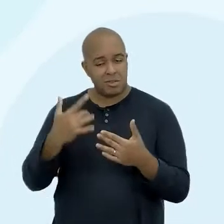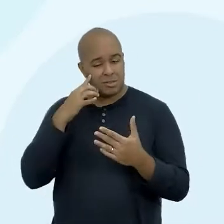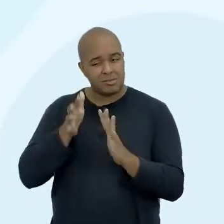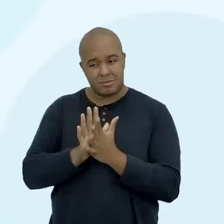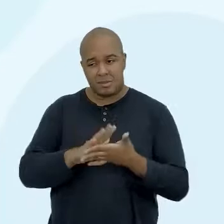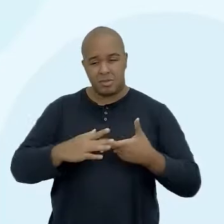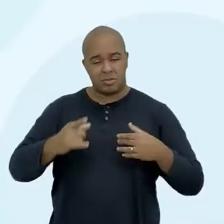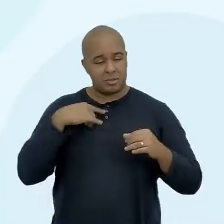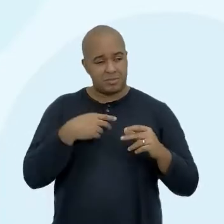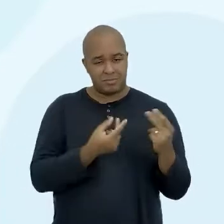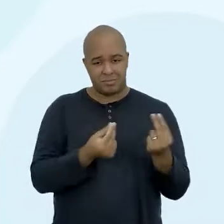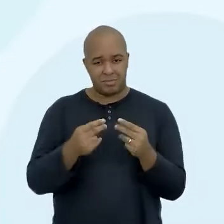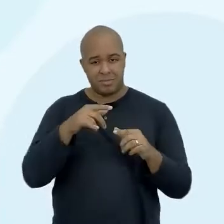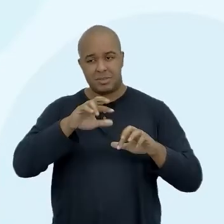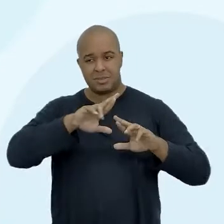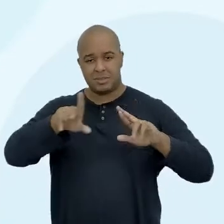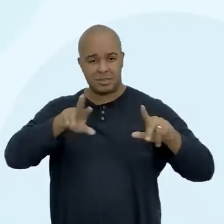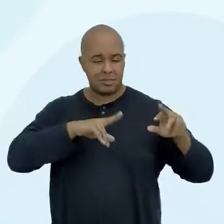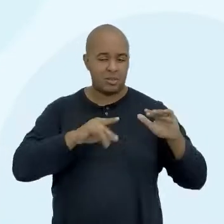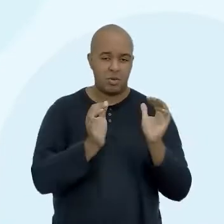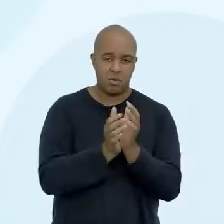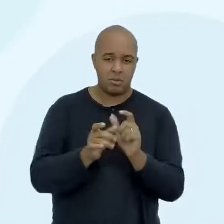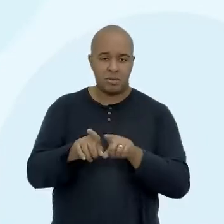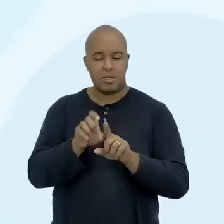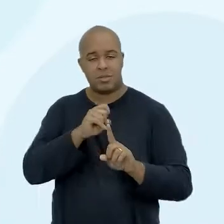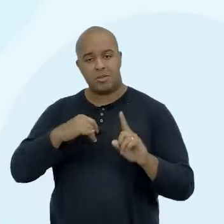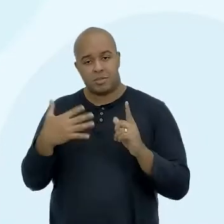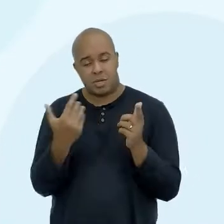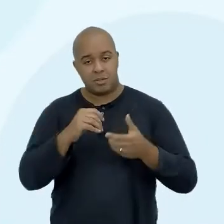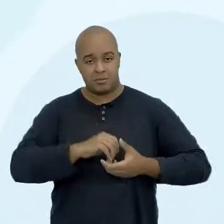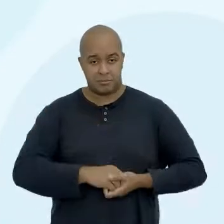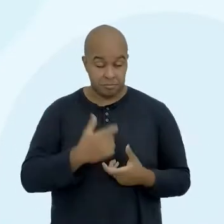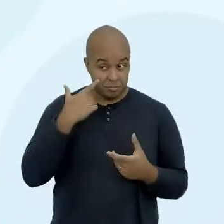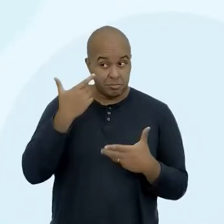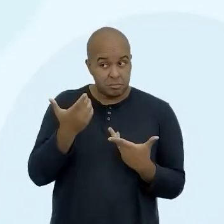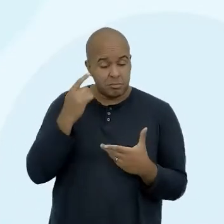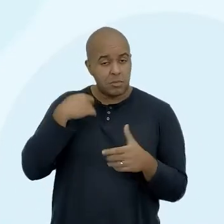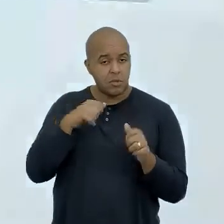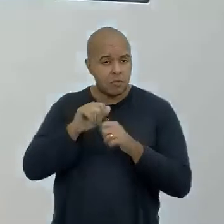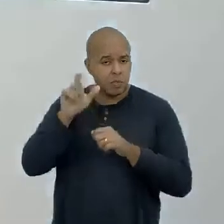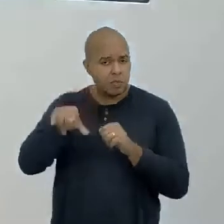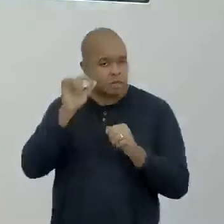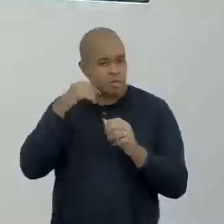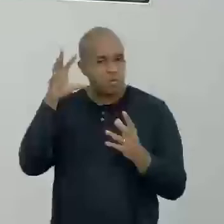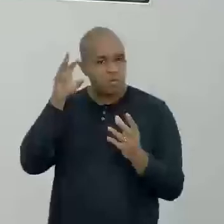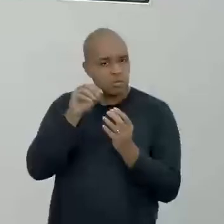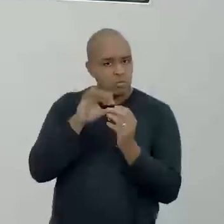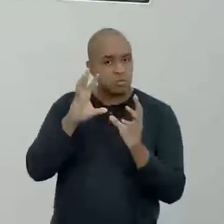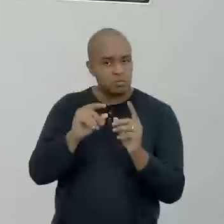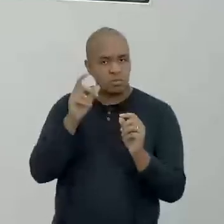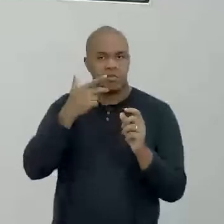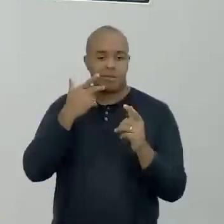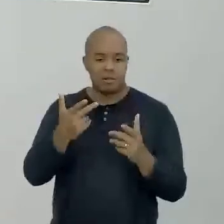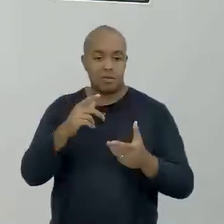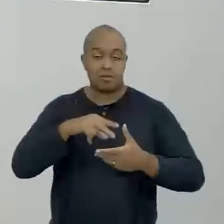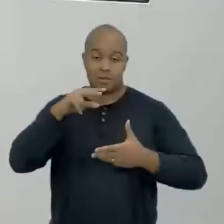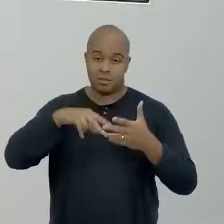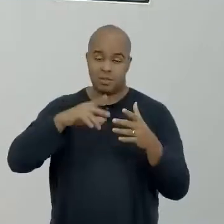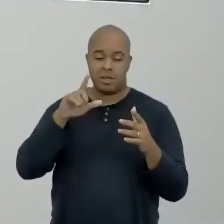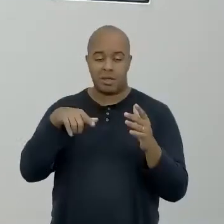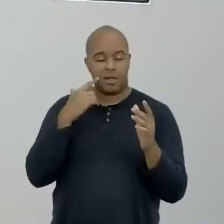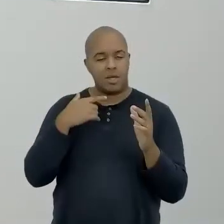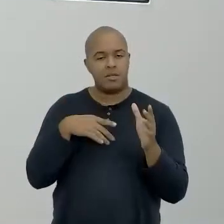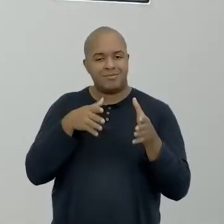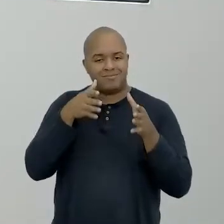distorções econômicas entre diferentes grupos sociais. Então, fazendo aqui um resumo de tudo isso que eu acabei de ler,